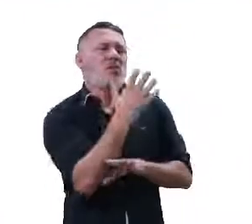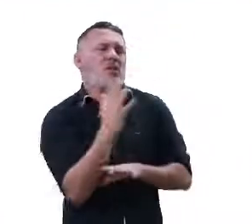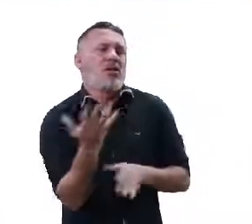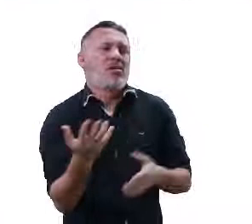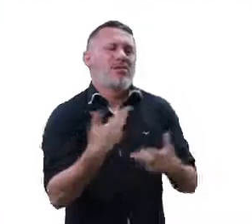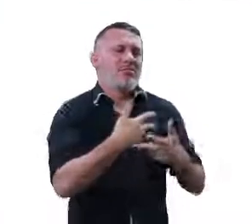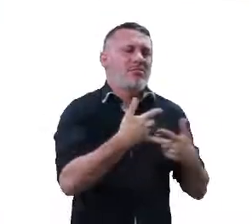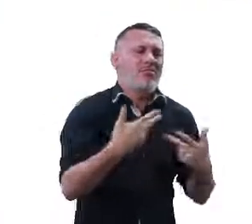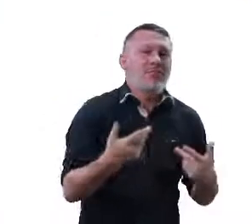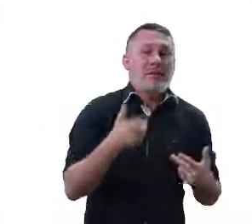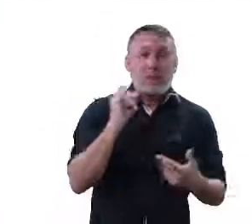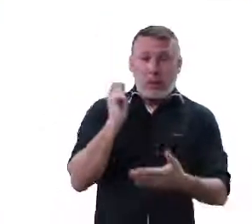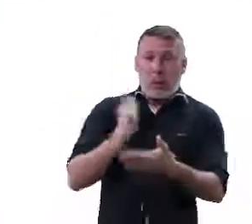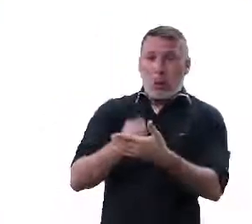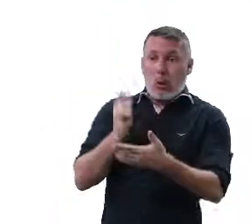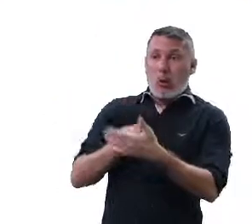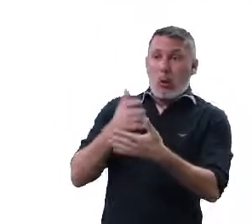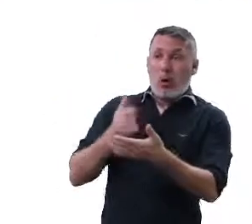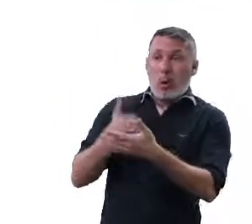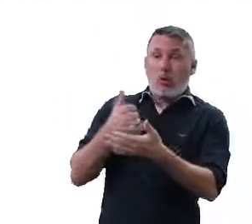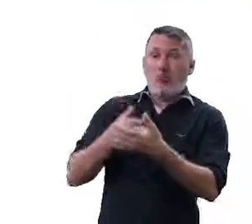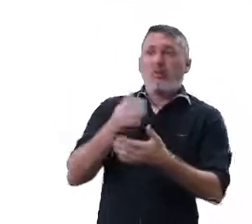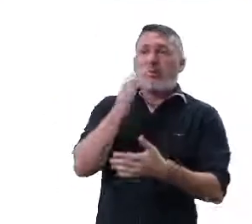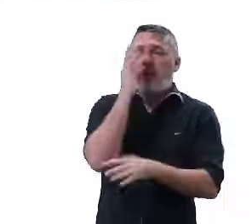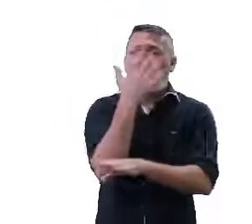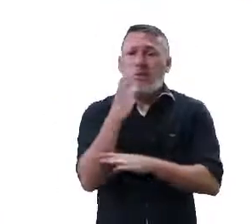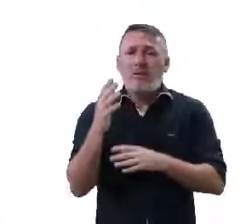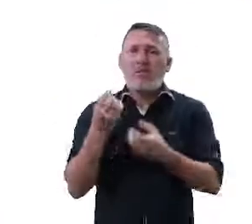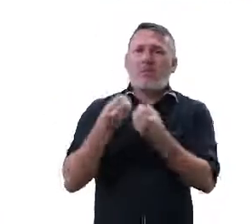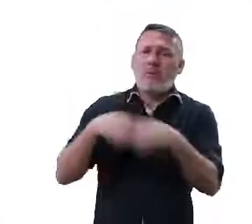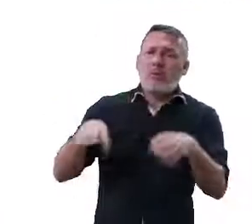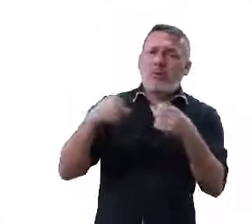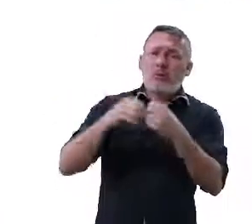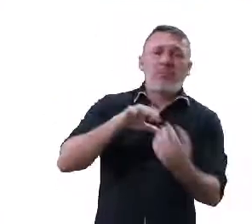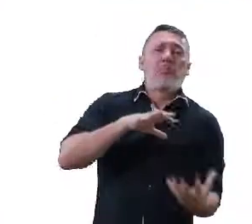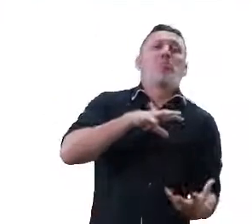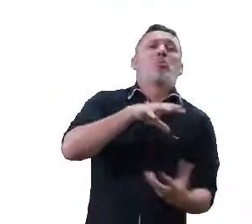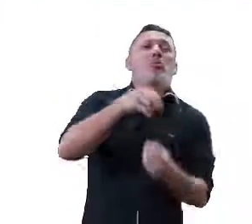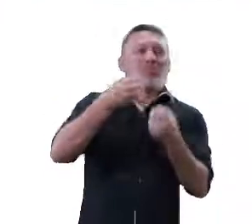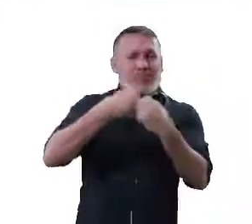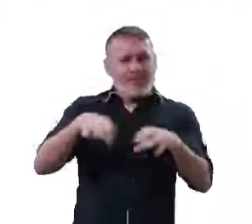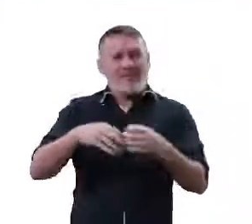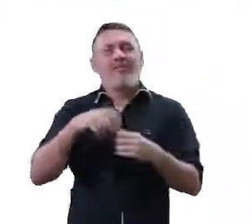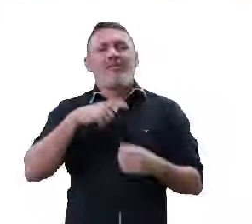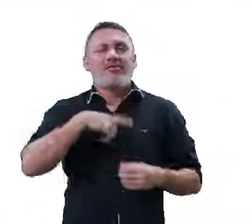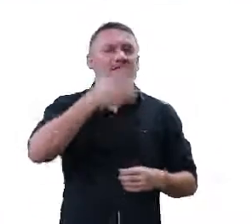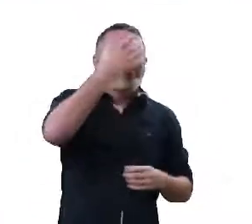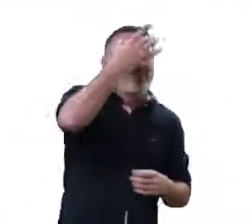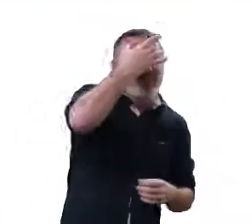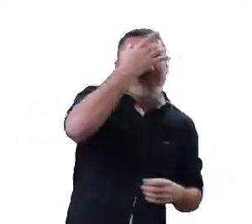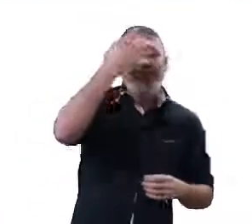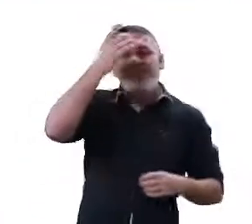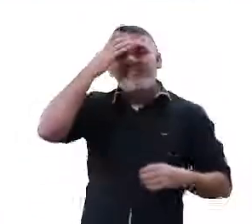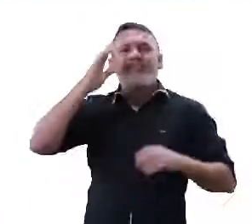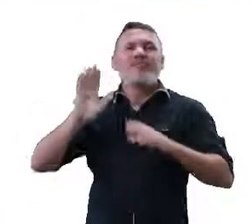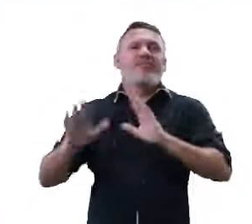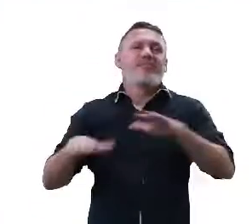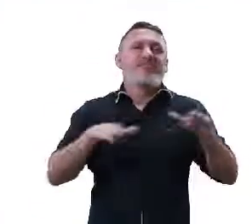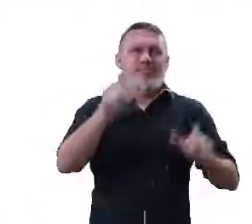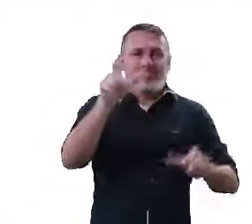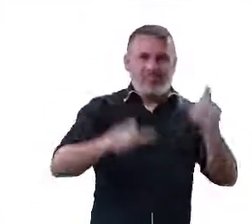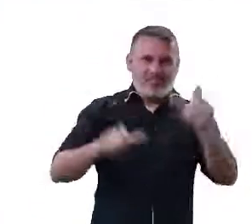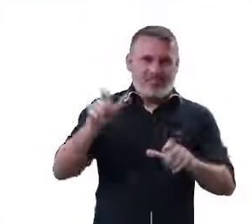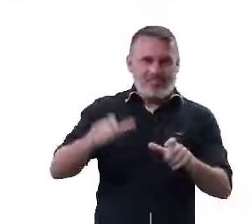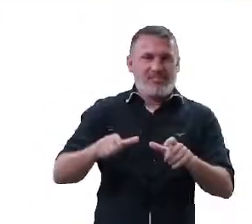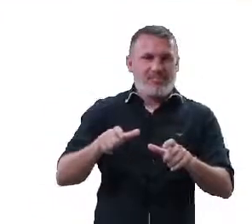entende assim, o consumo desenfreado é prejudicial ao meio ambiente, consequentemente a toda a humanidade. Então já é uma concepção diferente, né? E